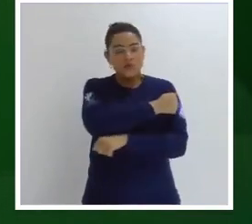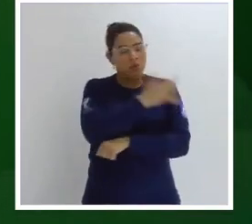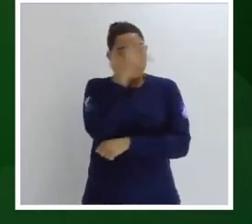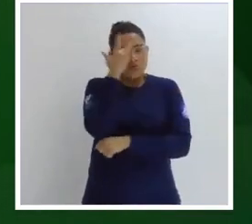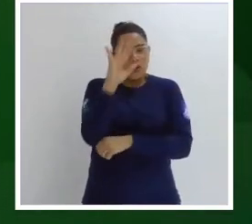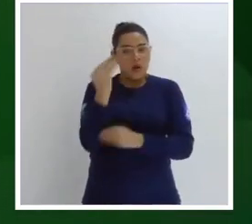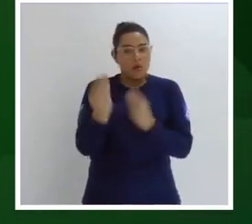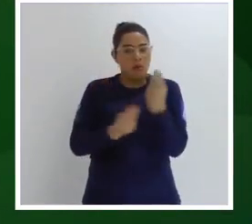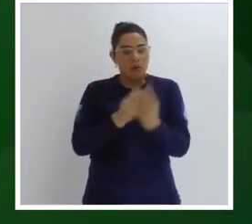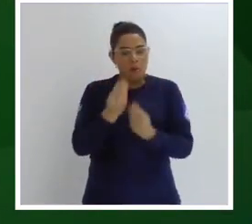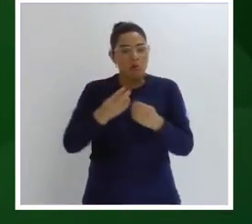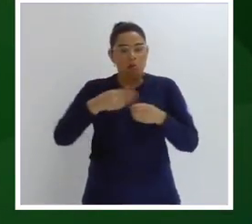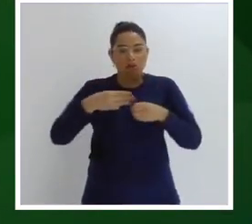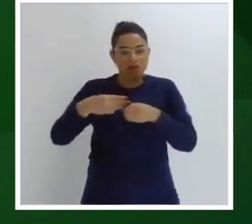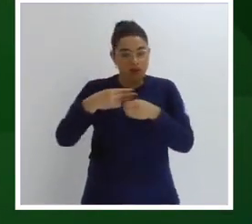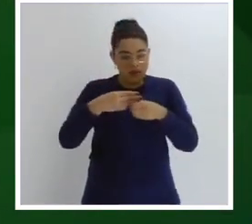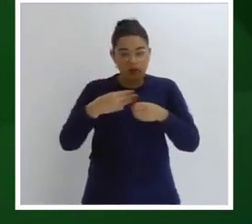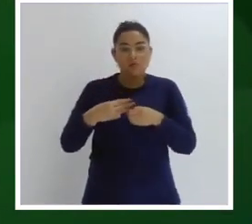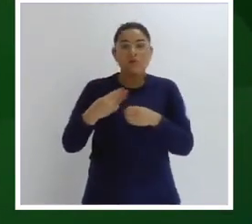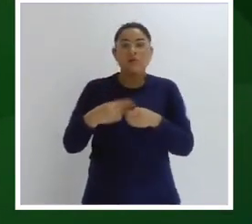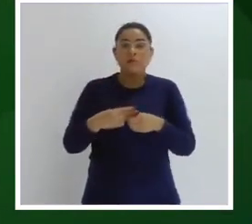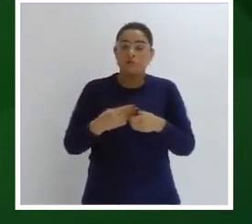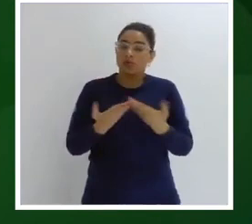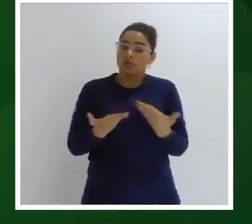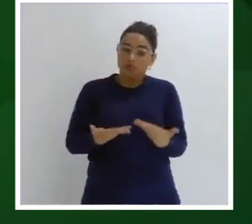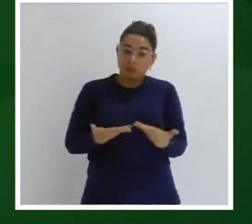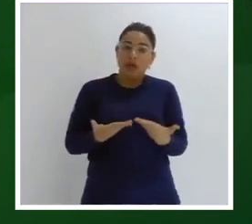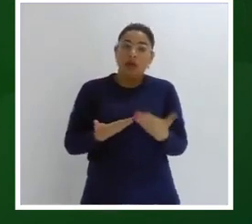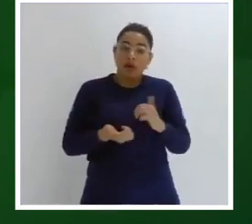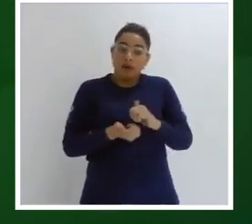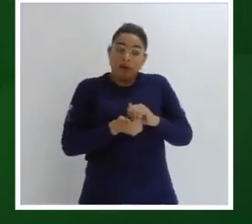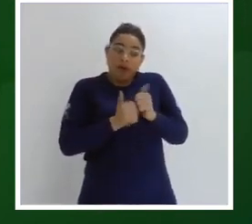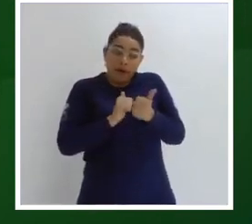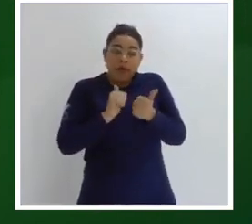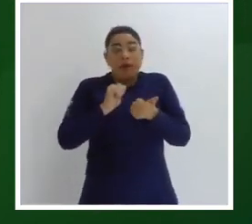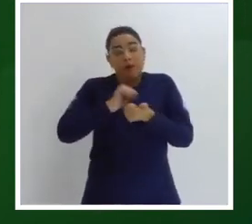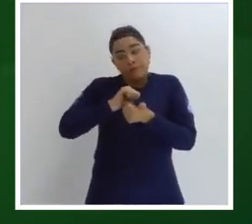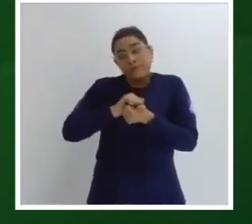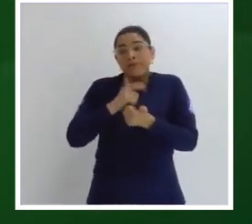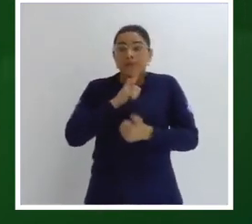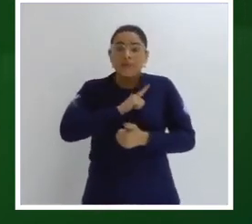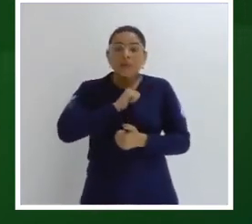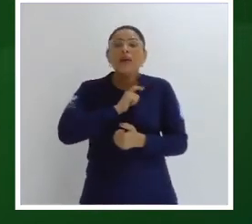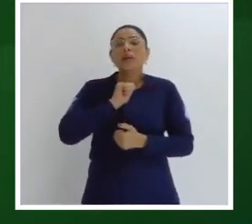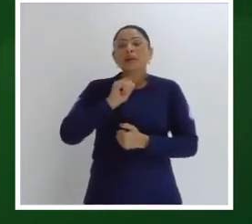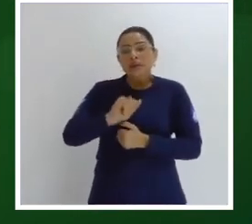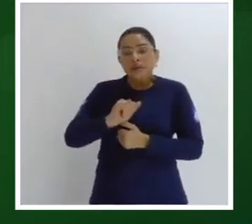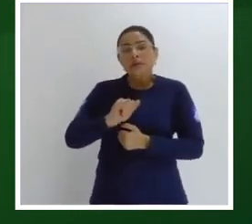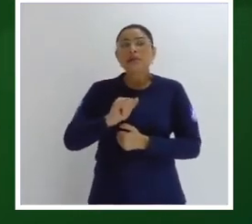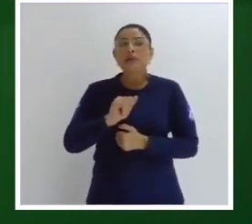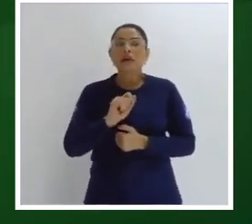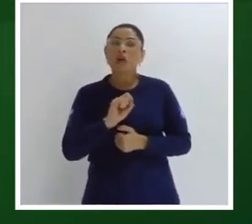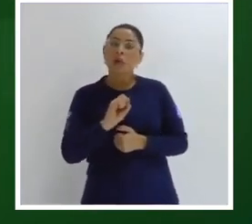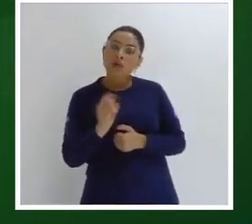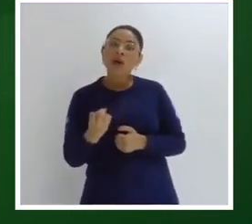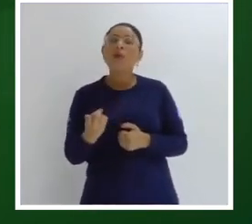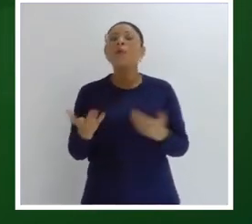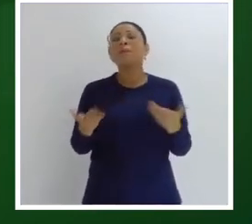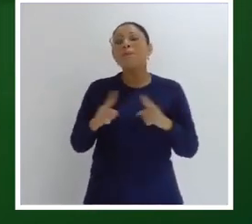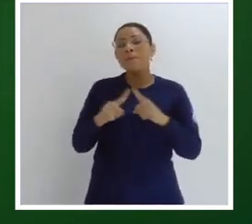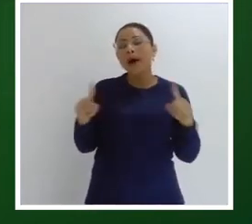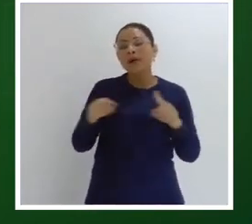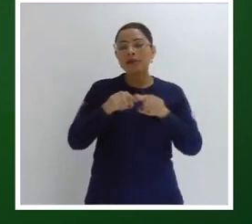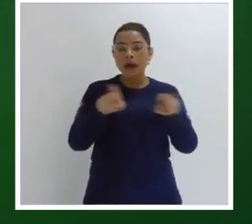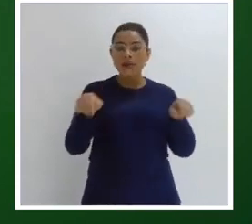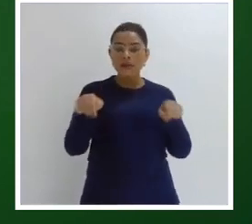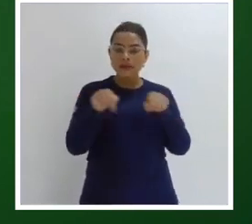os municípios estão adequado a esta situação ou se vão se adequar ou não mas a